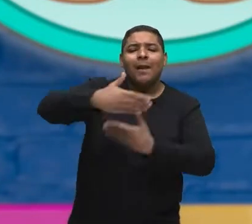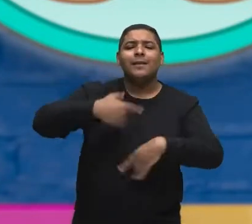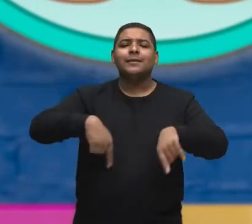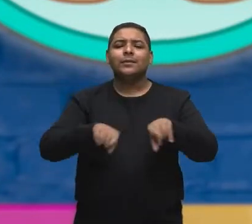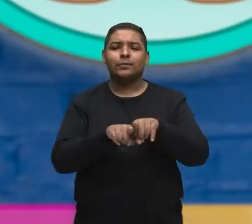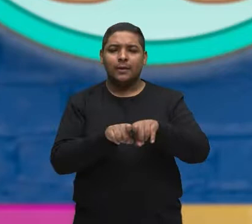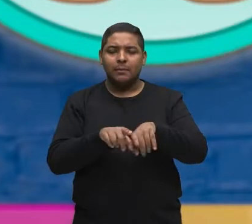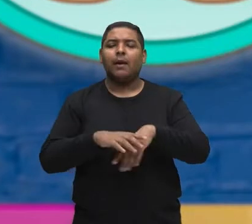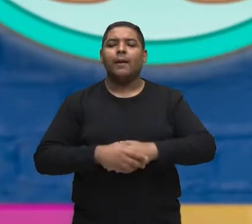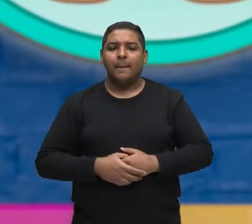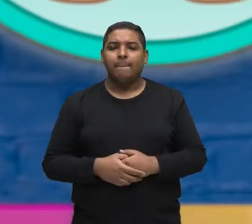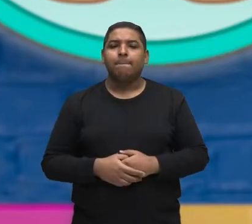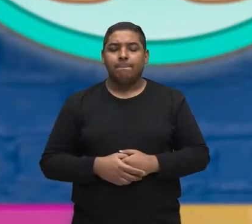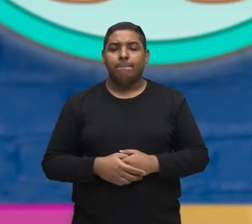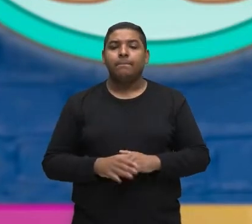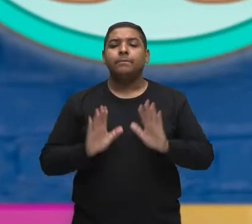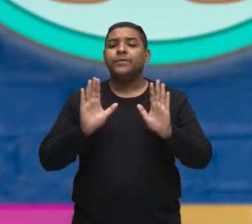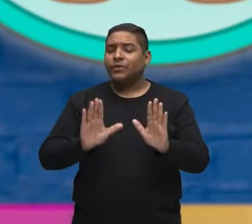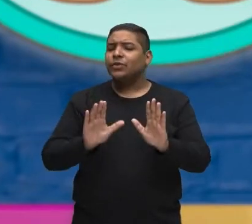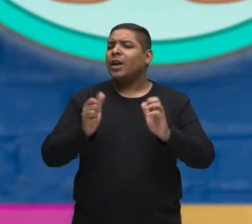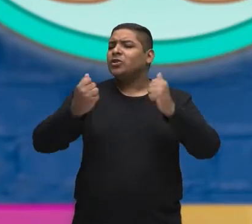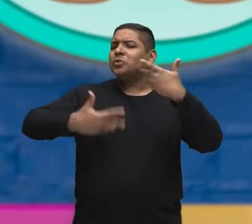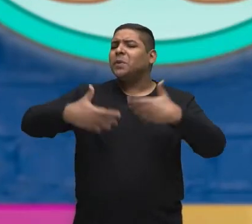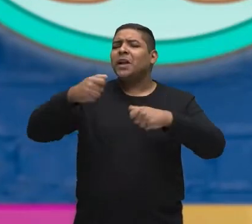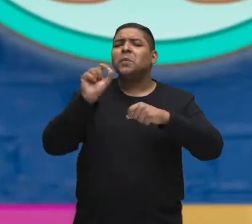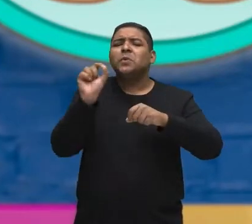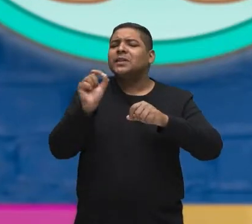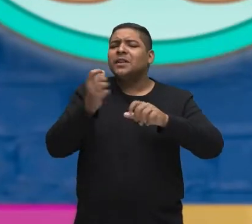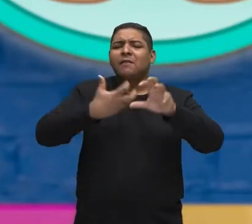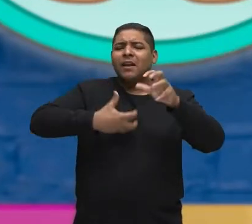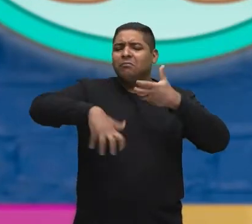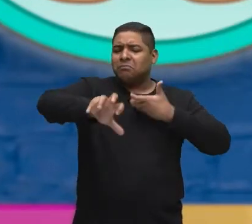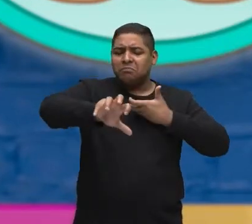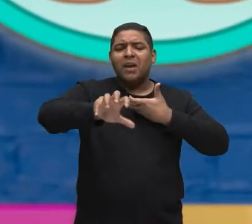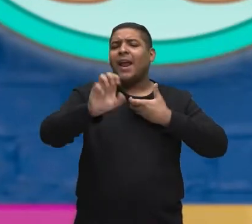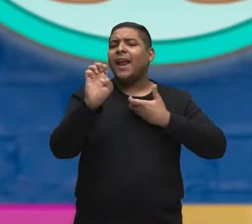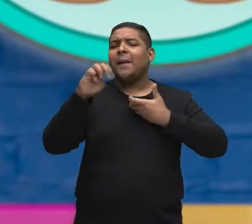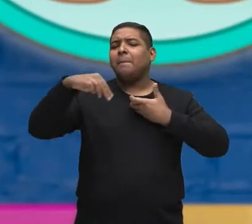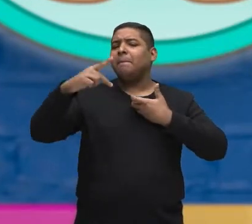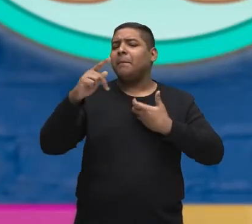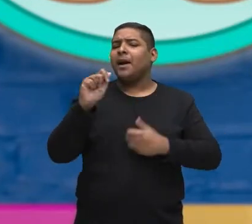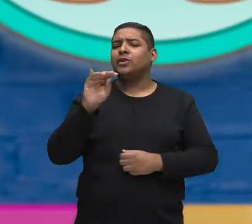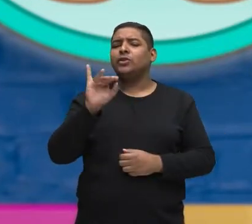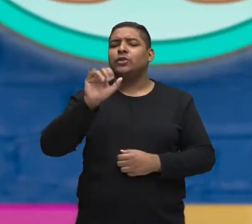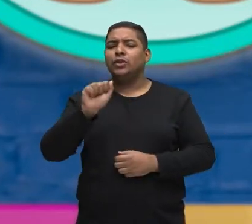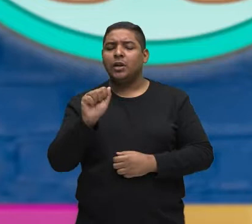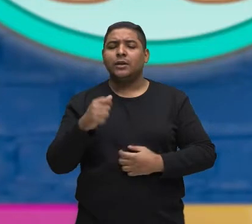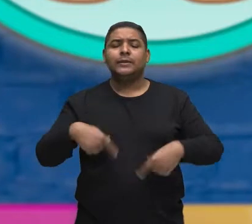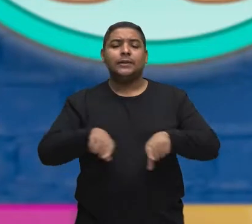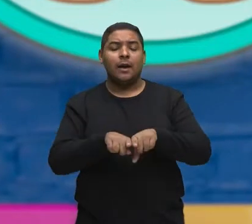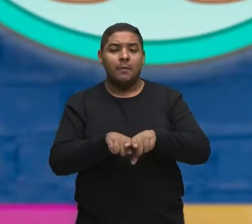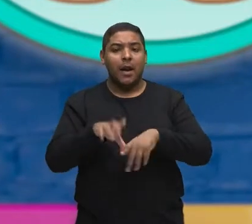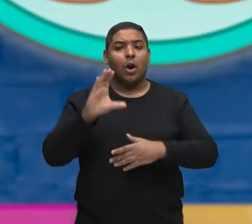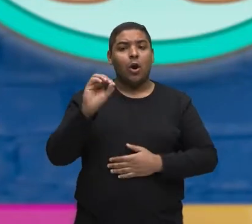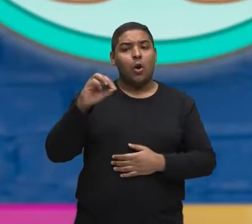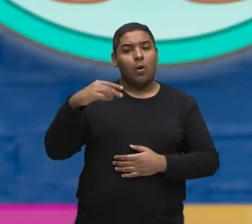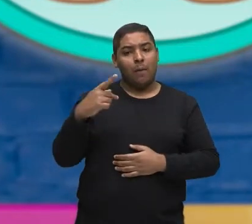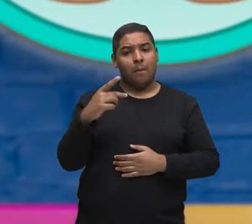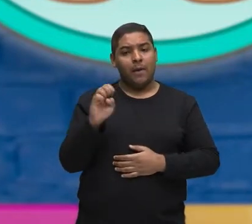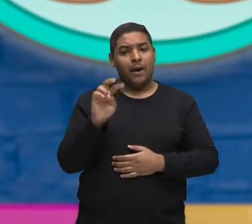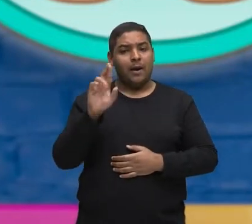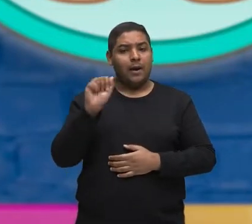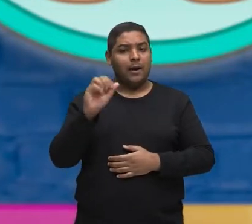trouxemos a vocês, né, o que é empatia, o que é cooperação. E, ao longo da nossa conversa, nós